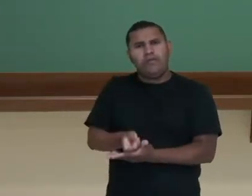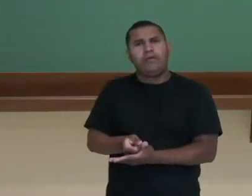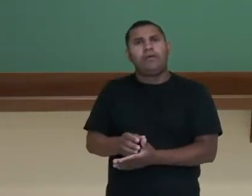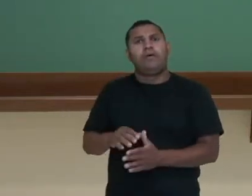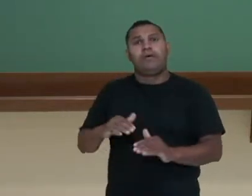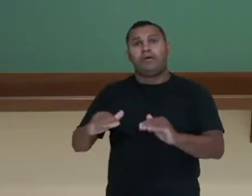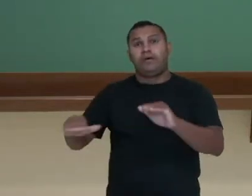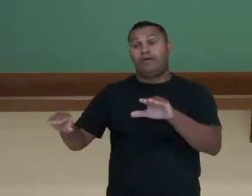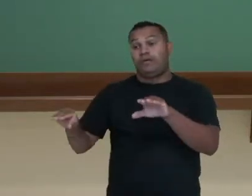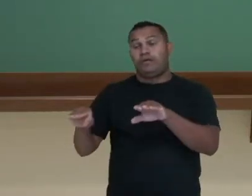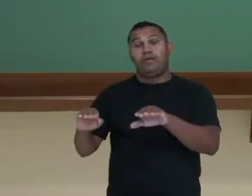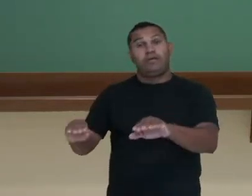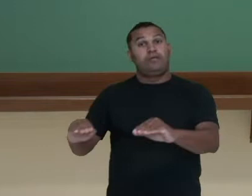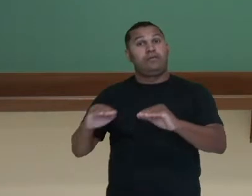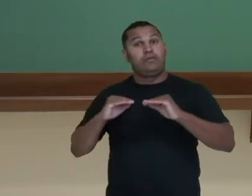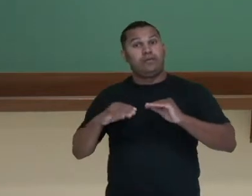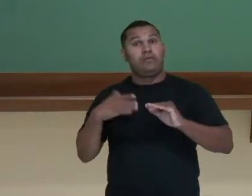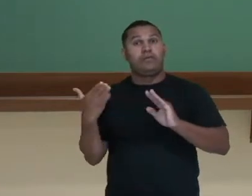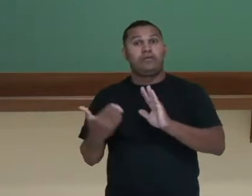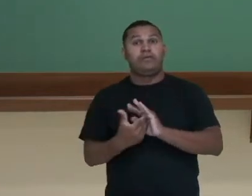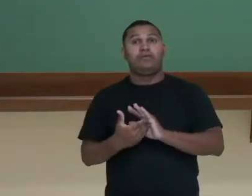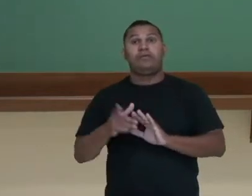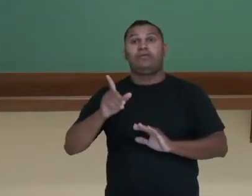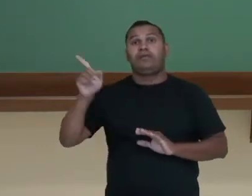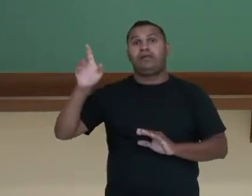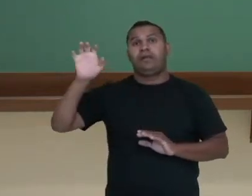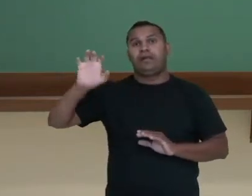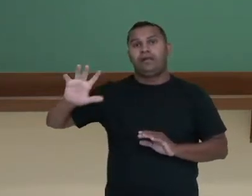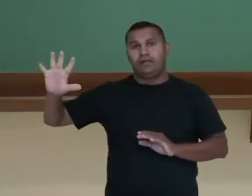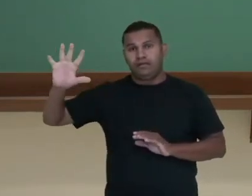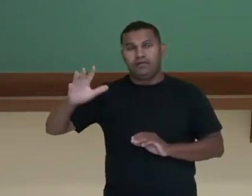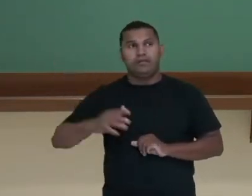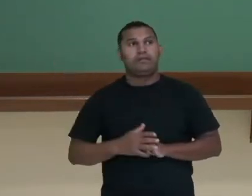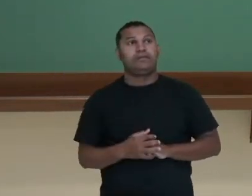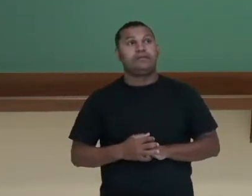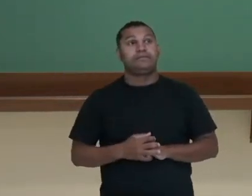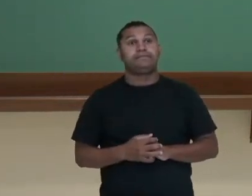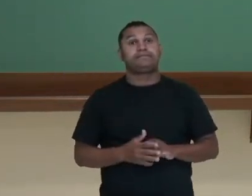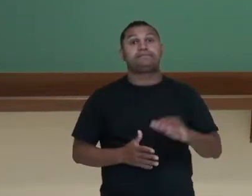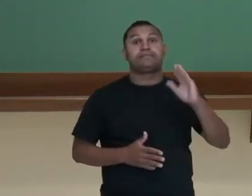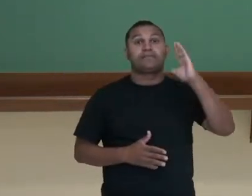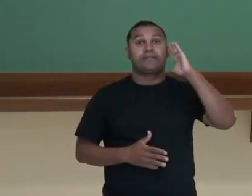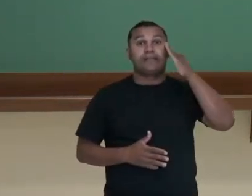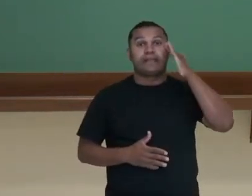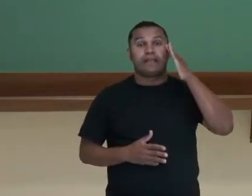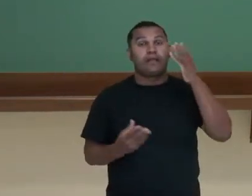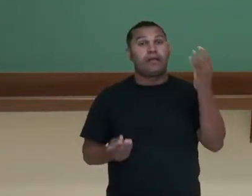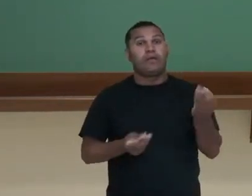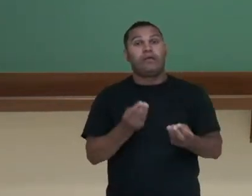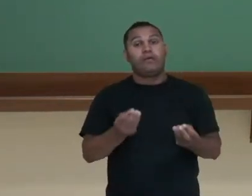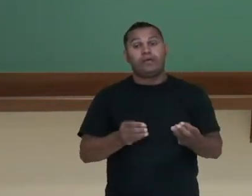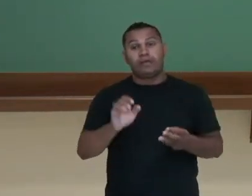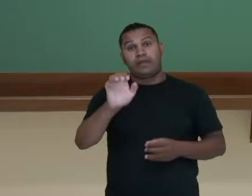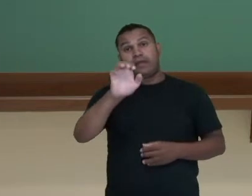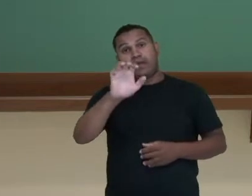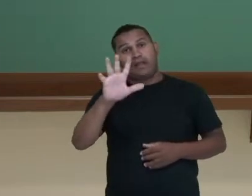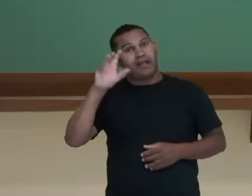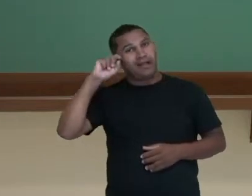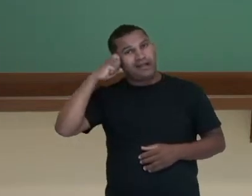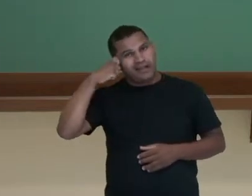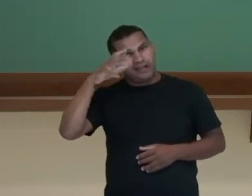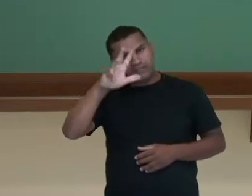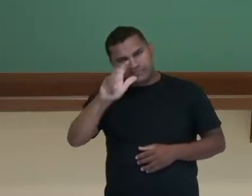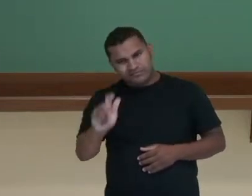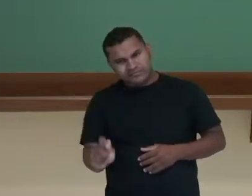só, compreender e contextualizar o colonialismo no continente africano, fazer todo esse